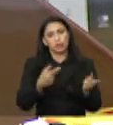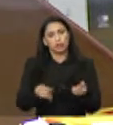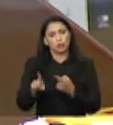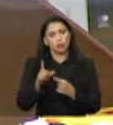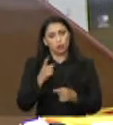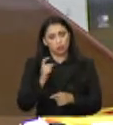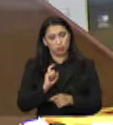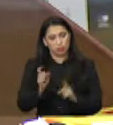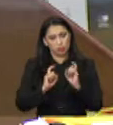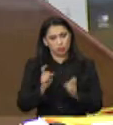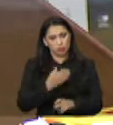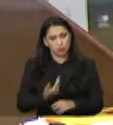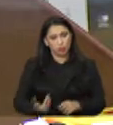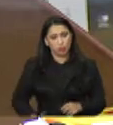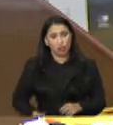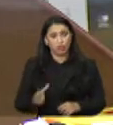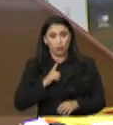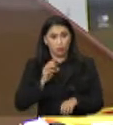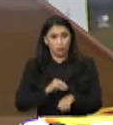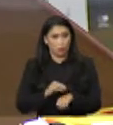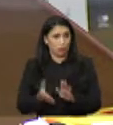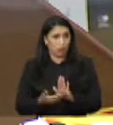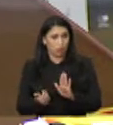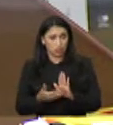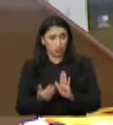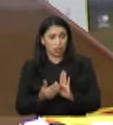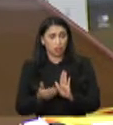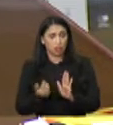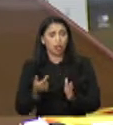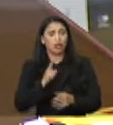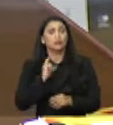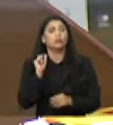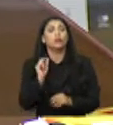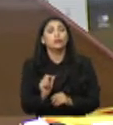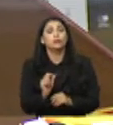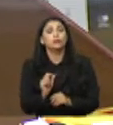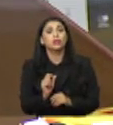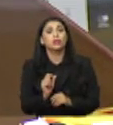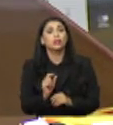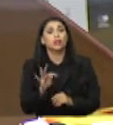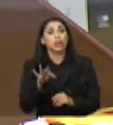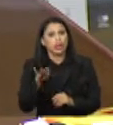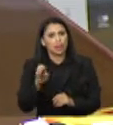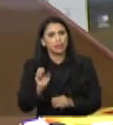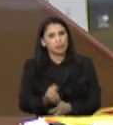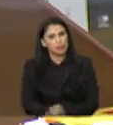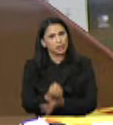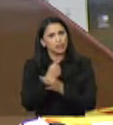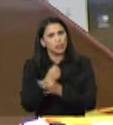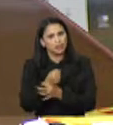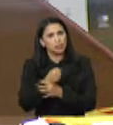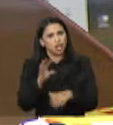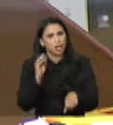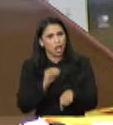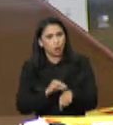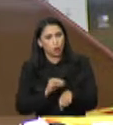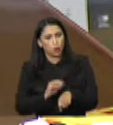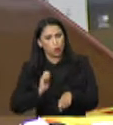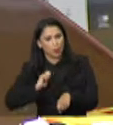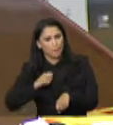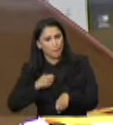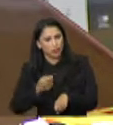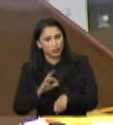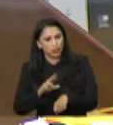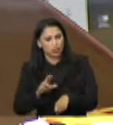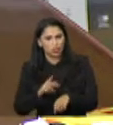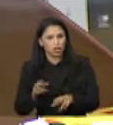dúvidas que a forma culposa foi abolida do sistema jurídico da improbidade administrativa adotando-se a tese garantista de que a culpa EA desonestidade